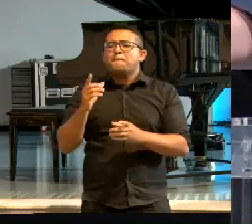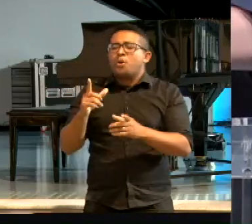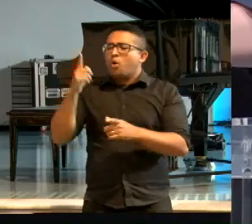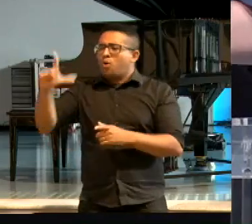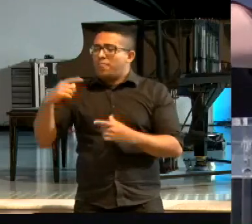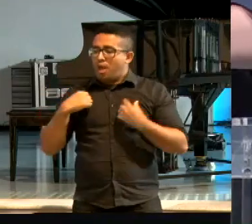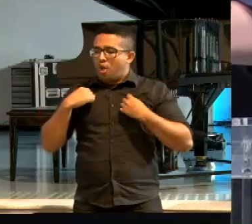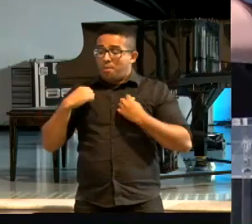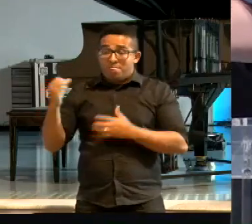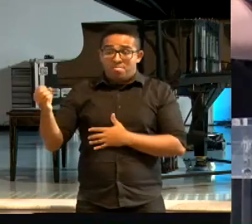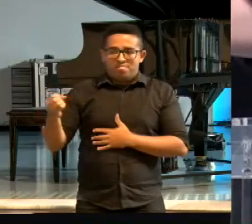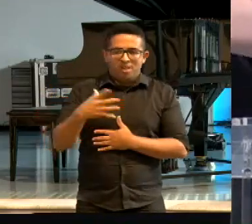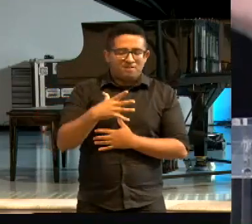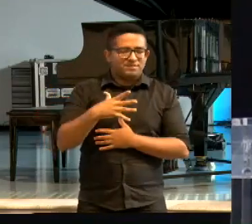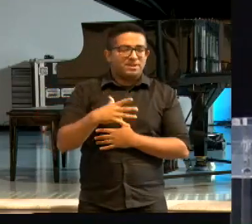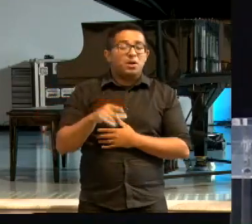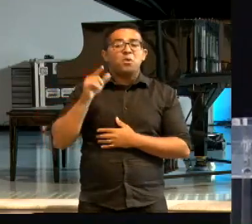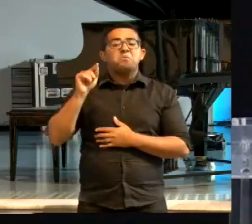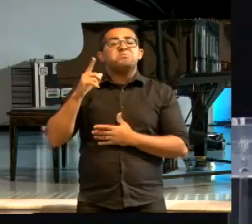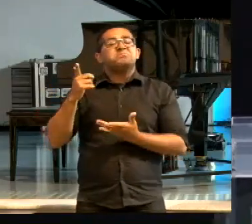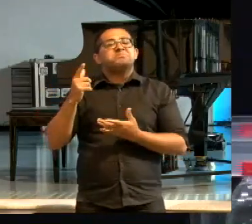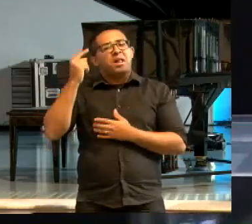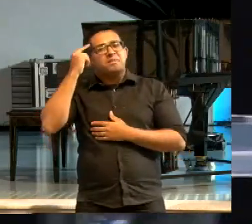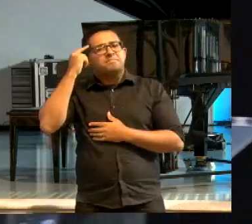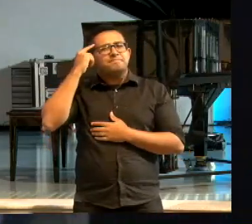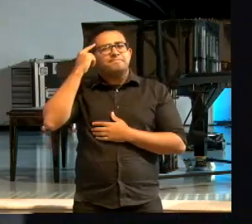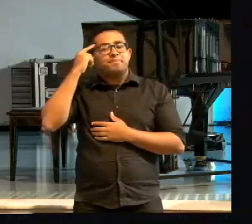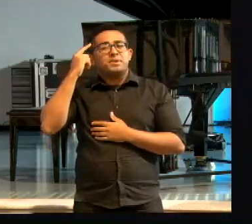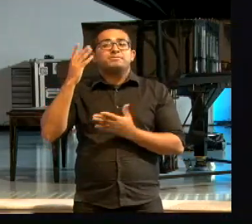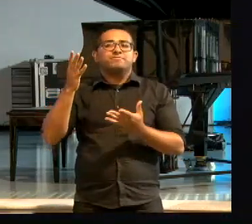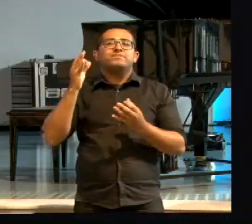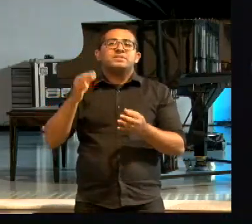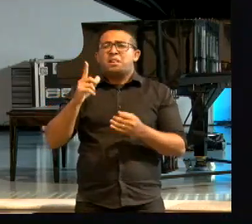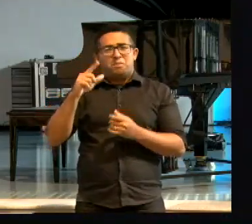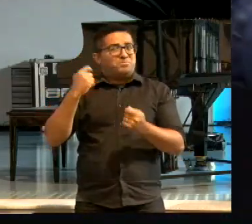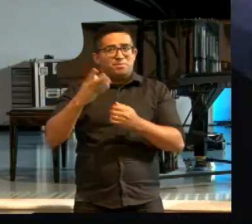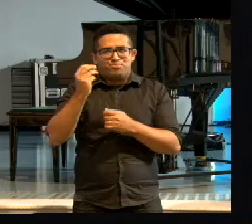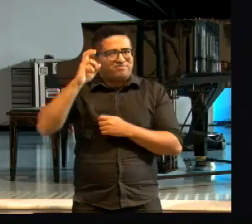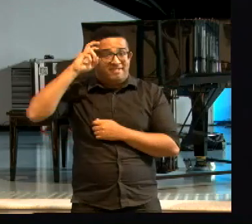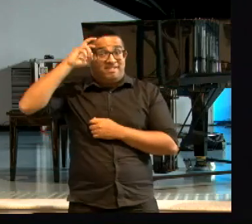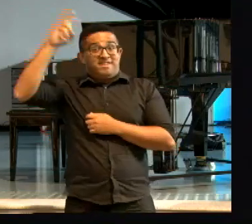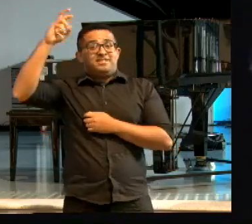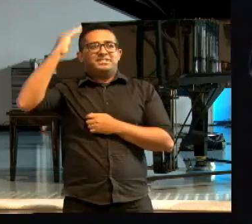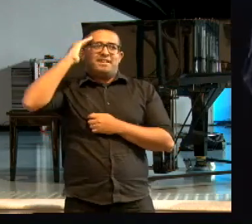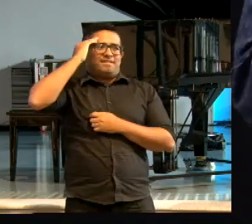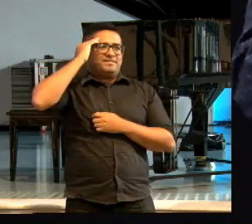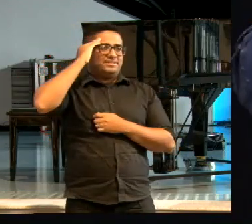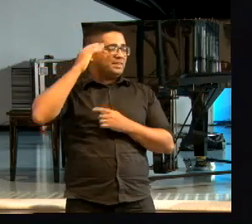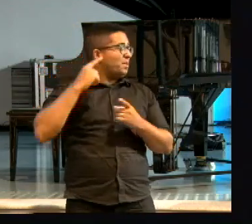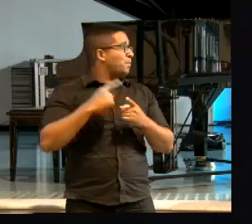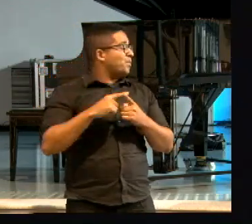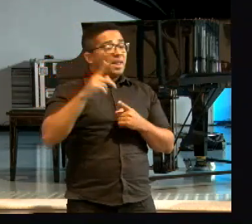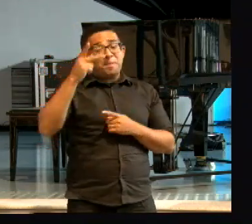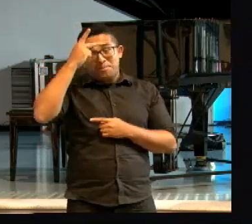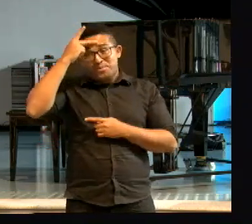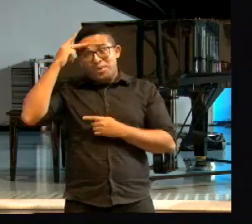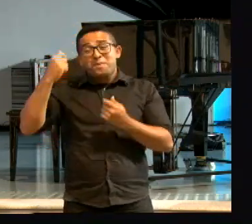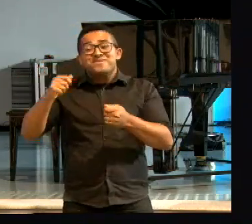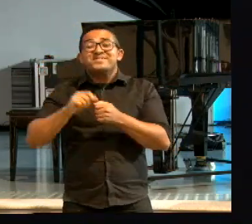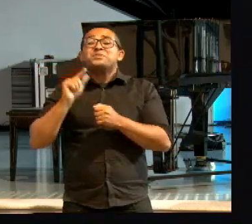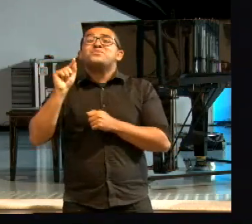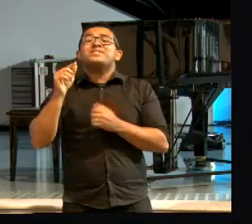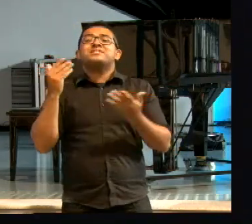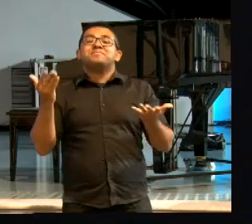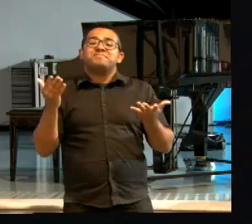roupa completamente nova, o que a lógica, e não precisa nem muita inteligência para chegar a essa conclusão, diz que essa pessoa deveria